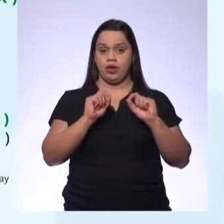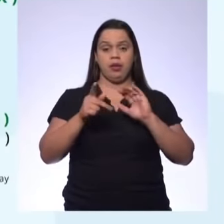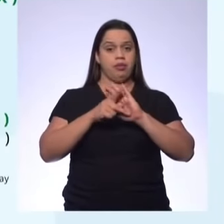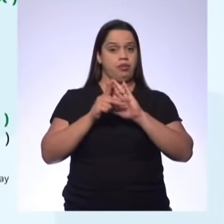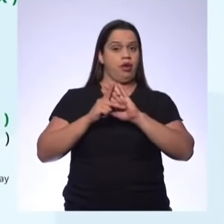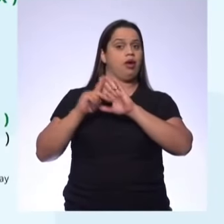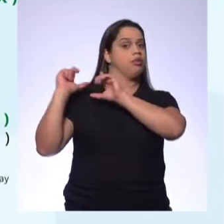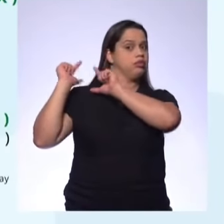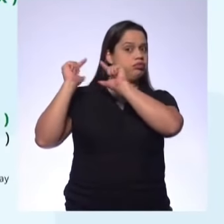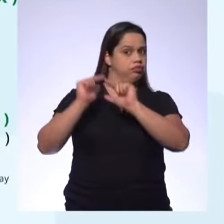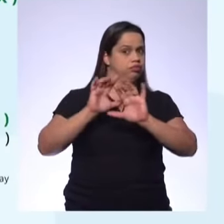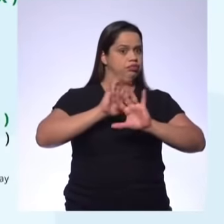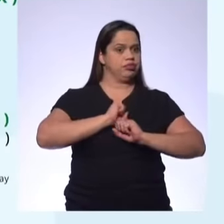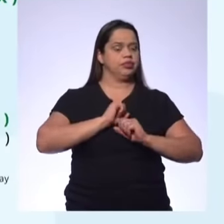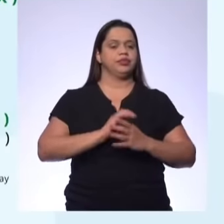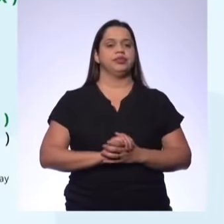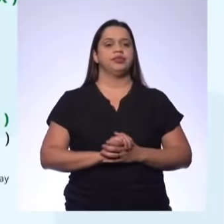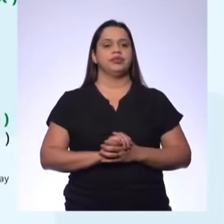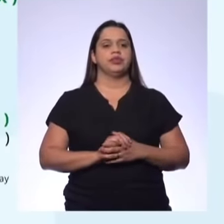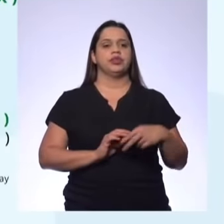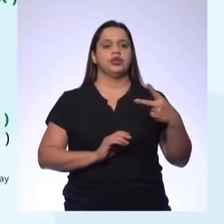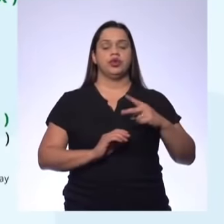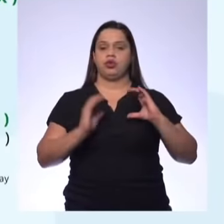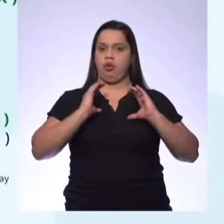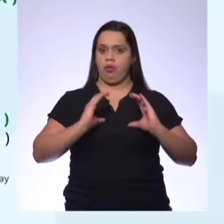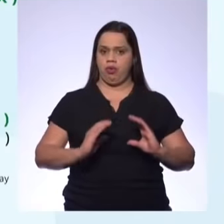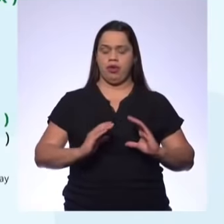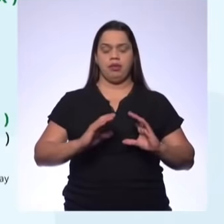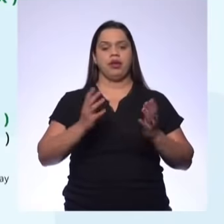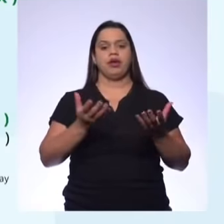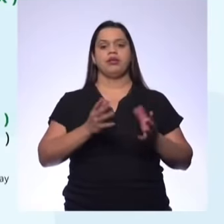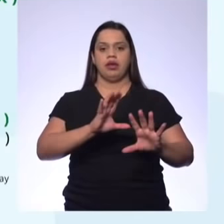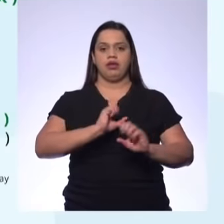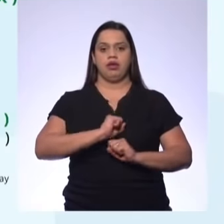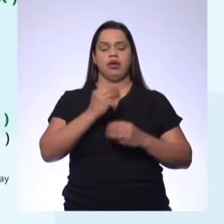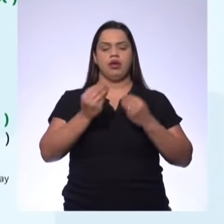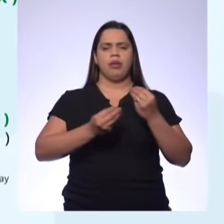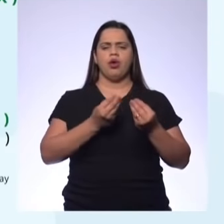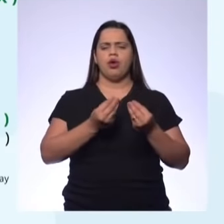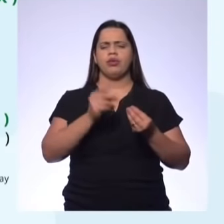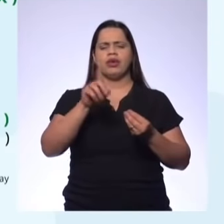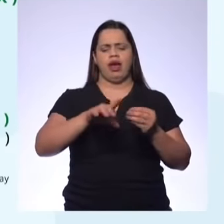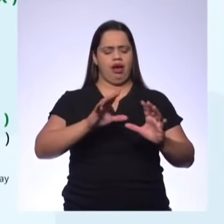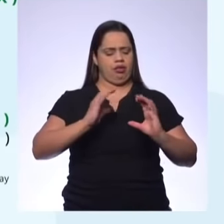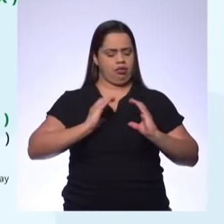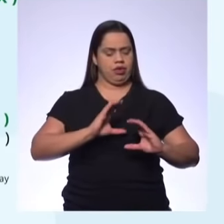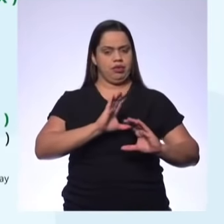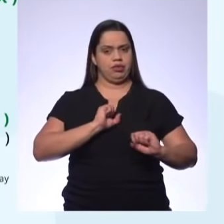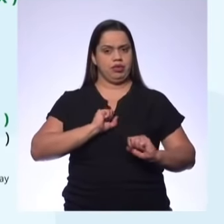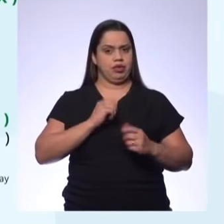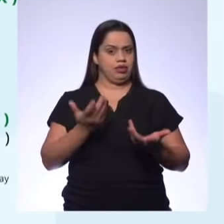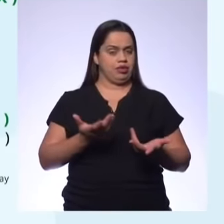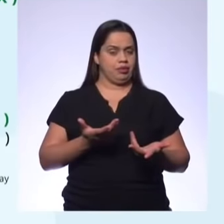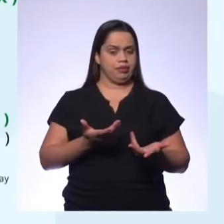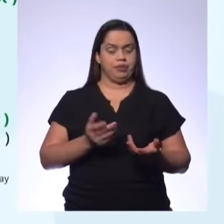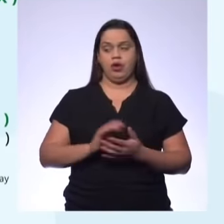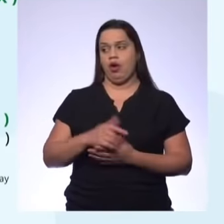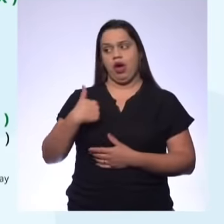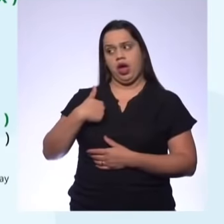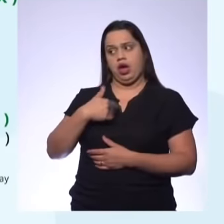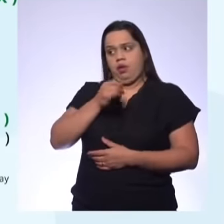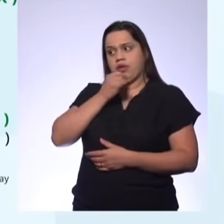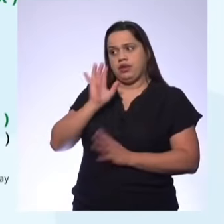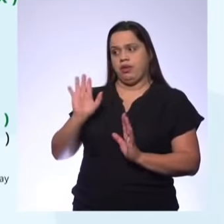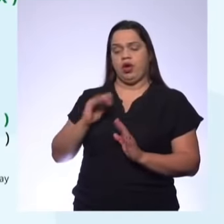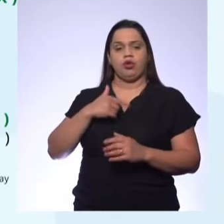lados toulambi comportamento adquirido por exemplo como comportamento adquirido Olha eu por exemplo até hoje eu não consigo andar